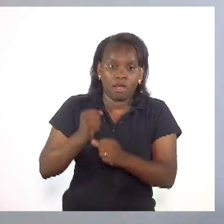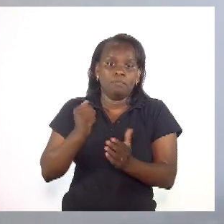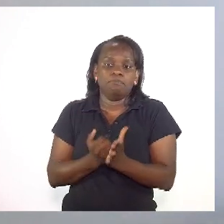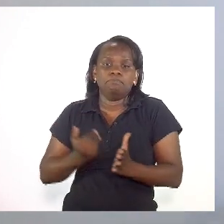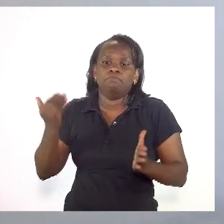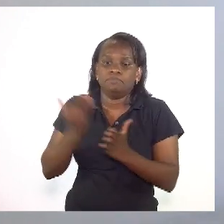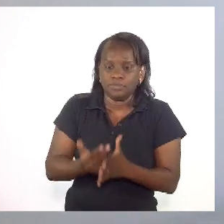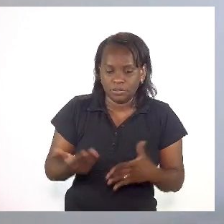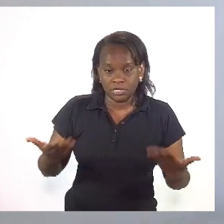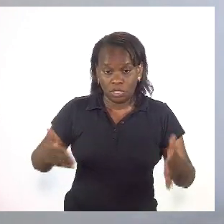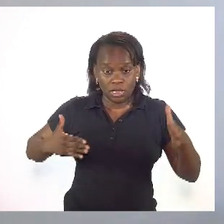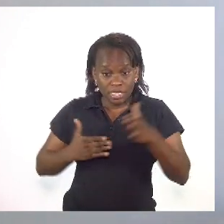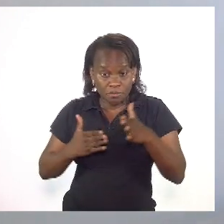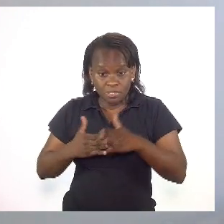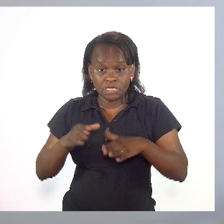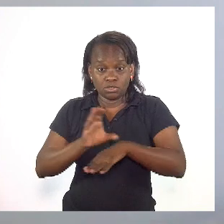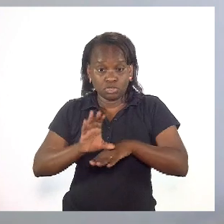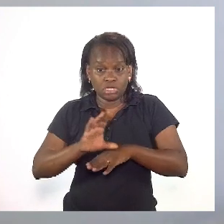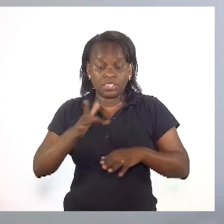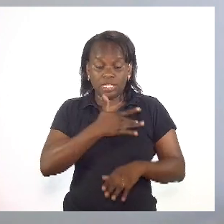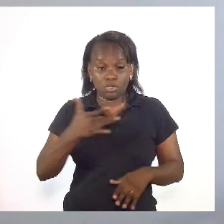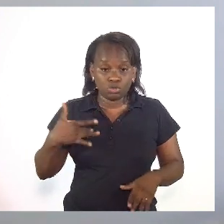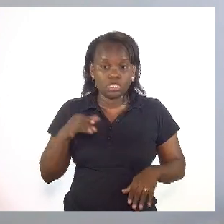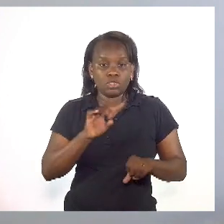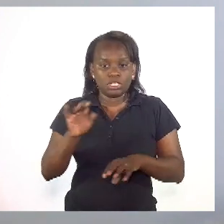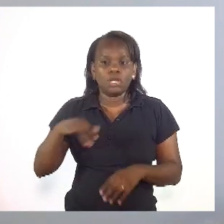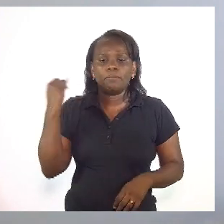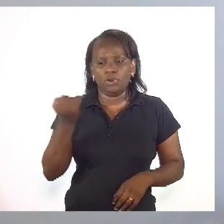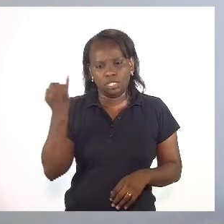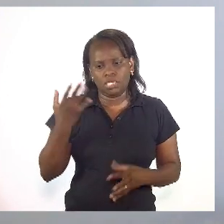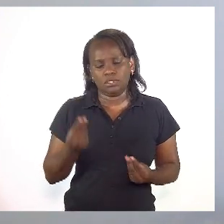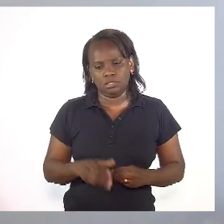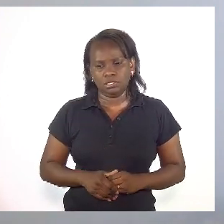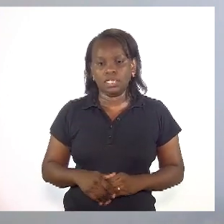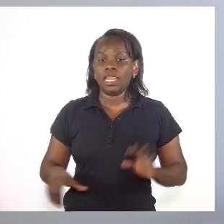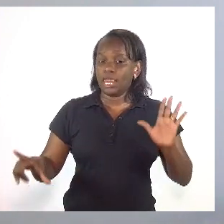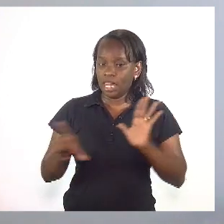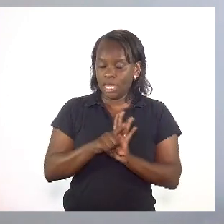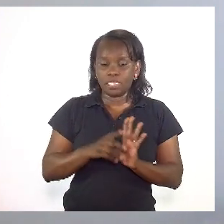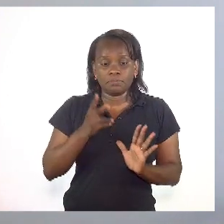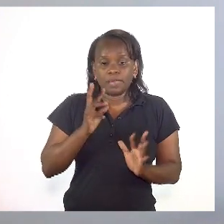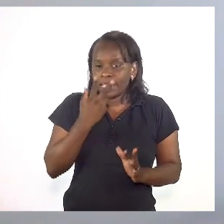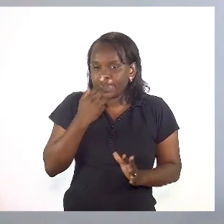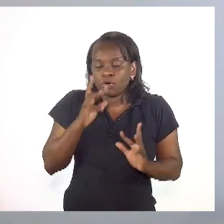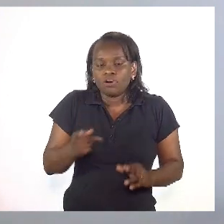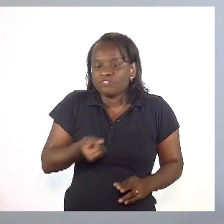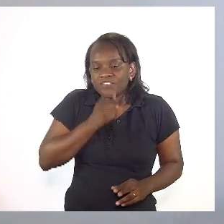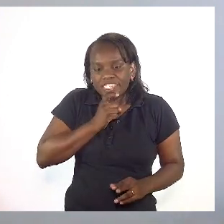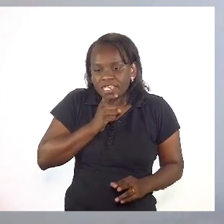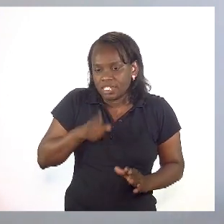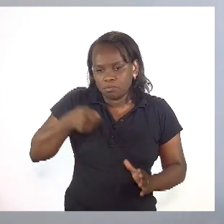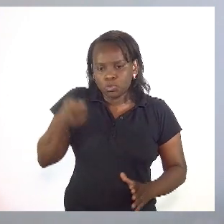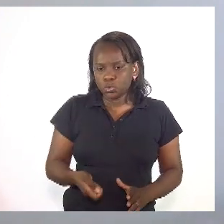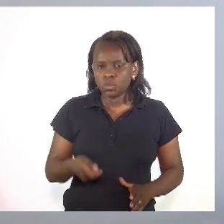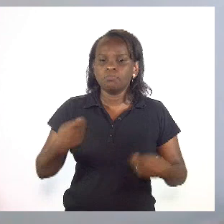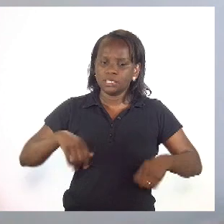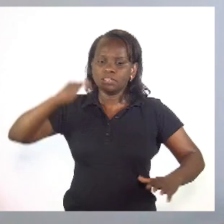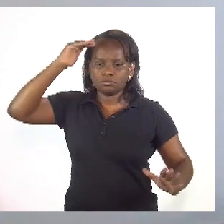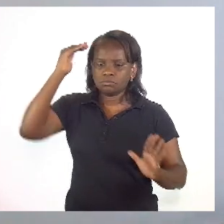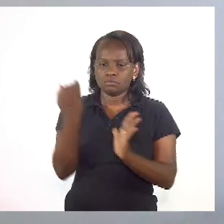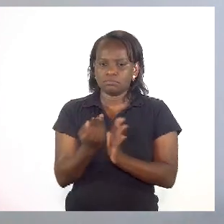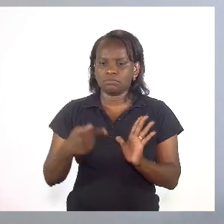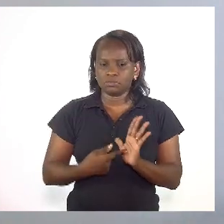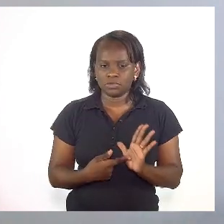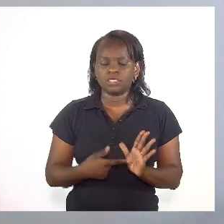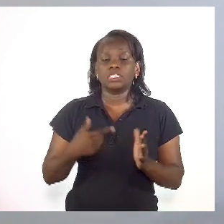seguir o limite constitucional na saúde e na educação é importantíssimo. A lei é fria e, da forma que ela determina, precisa ser seguida.